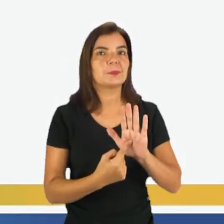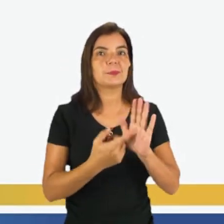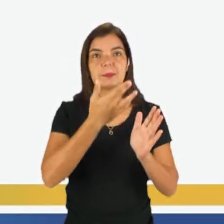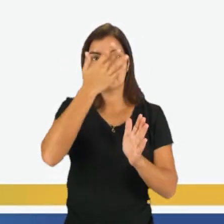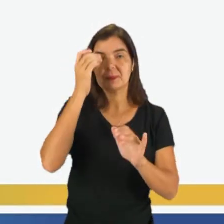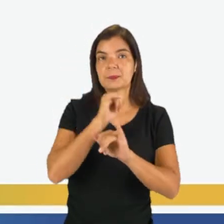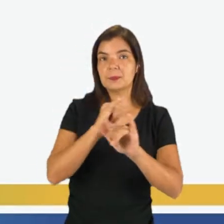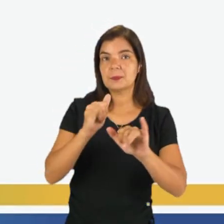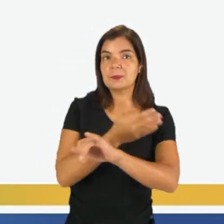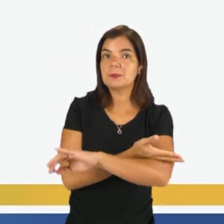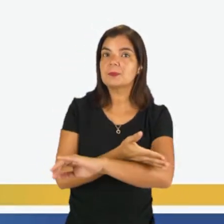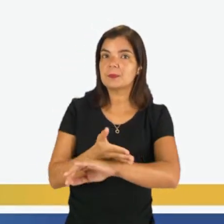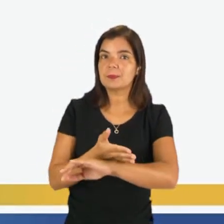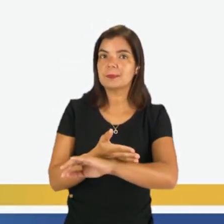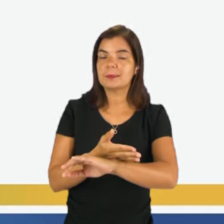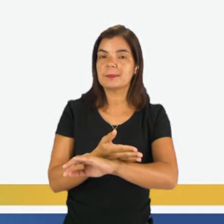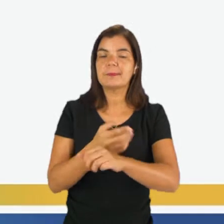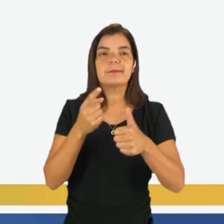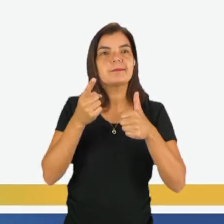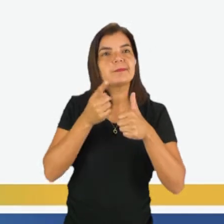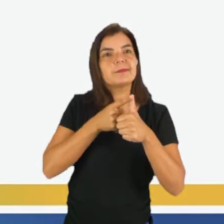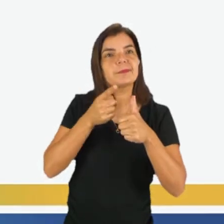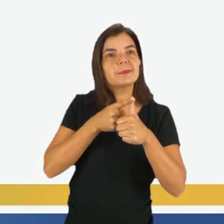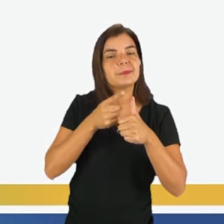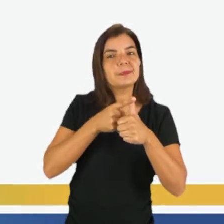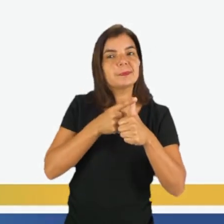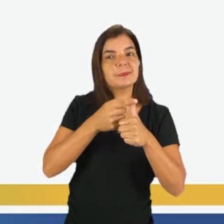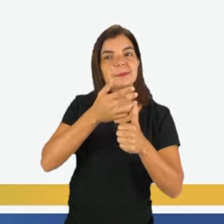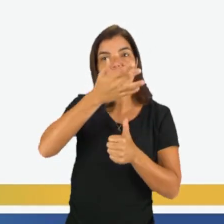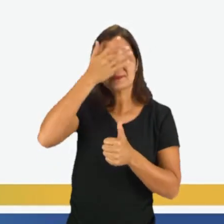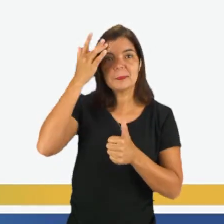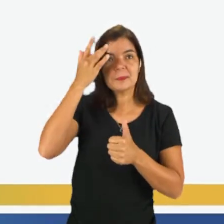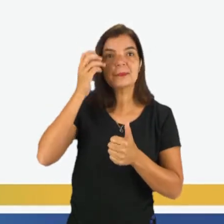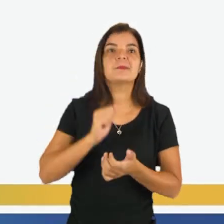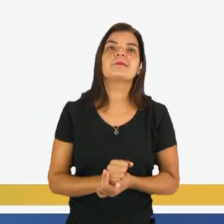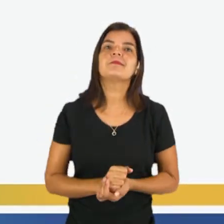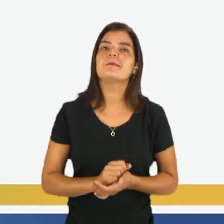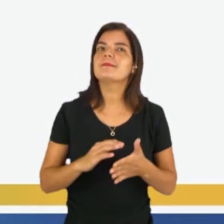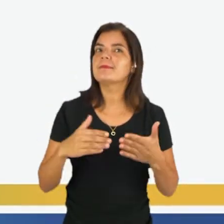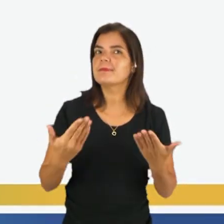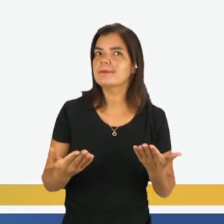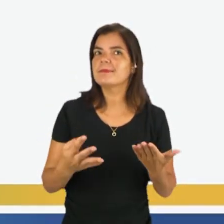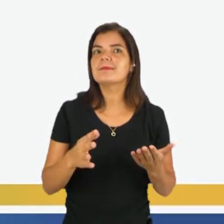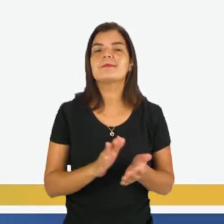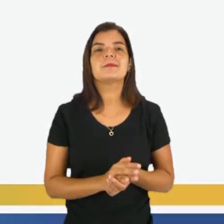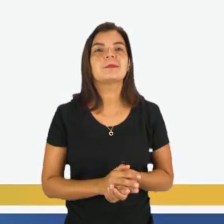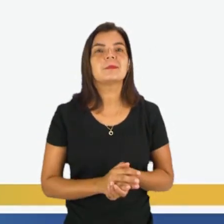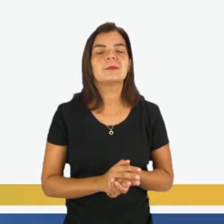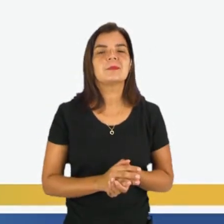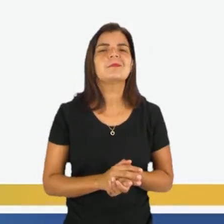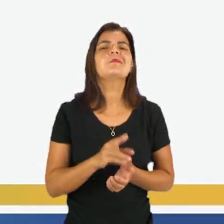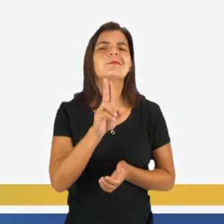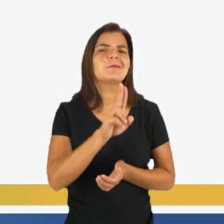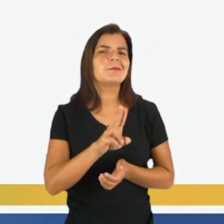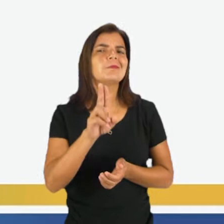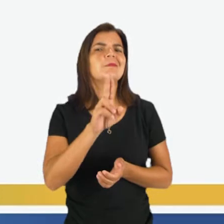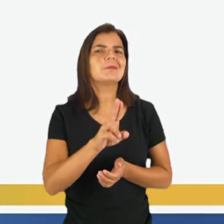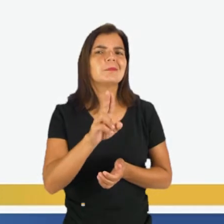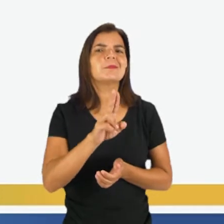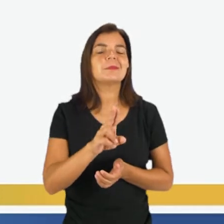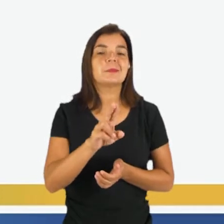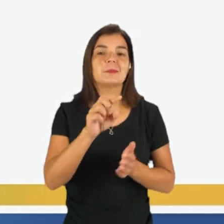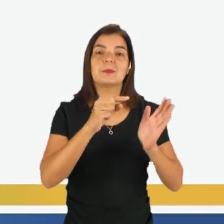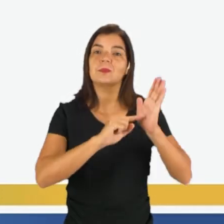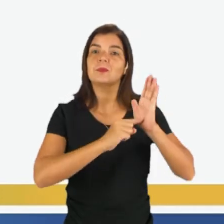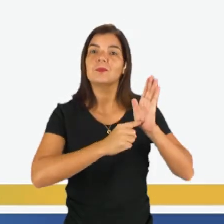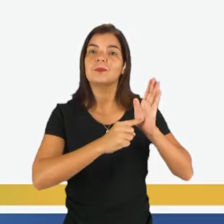do enunciador costuma aparecer por meio de uso da primeira pessoa. Além disso, é recorrente o